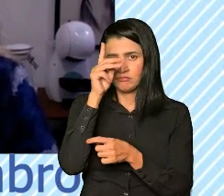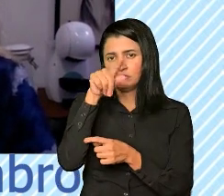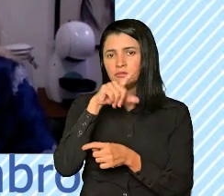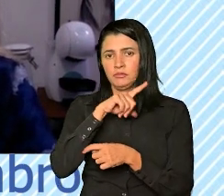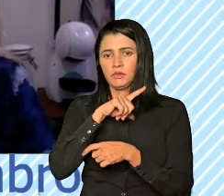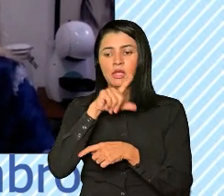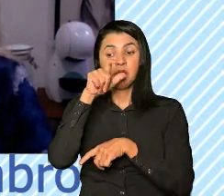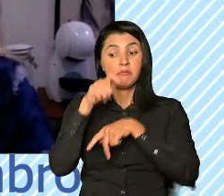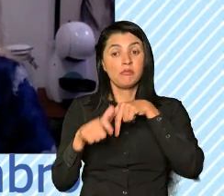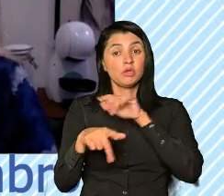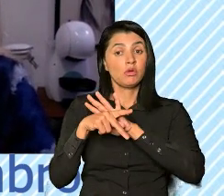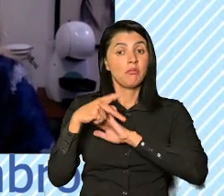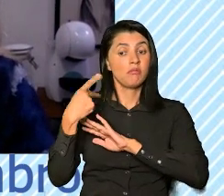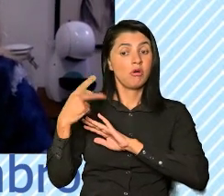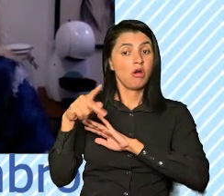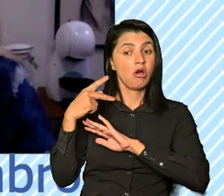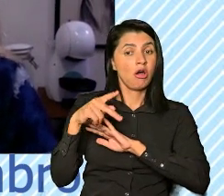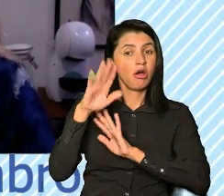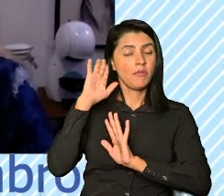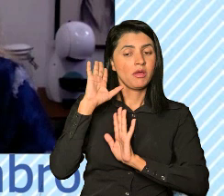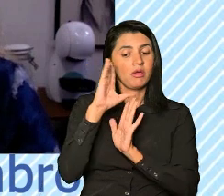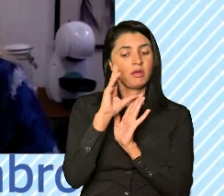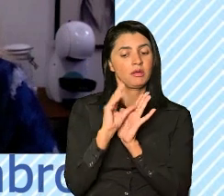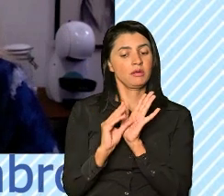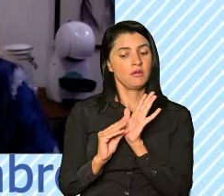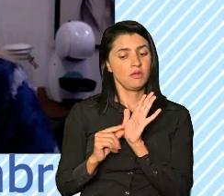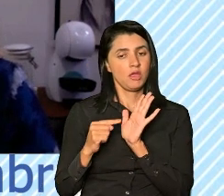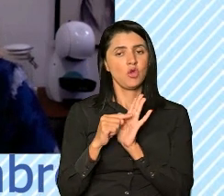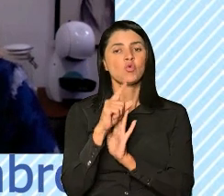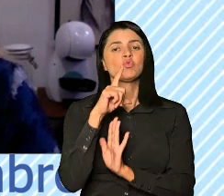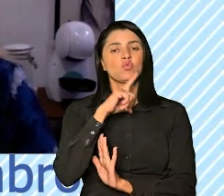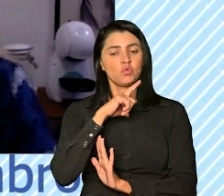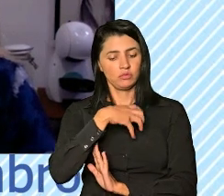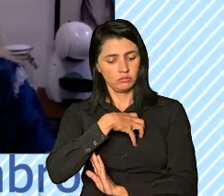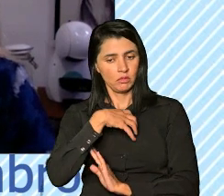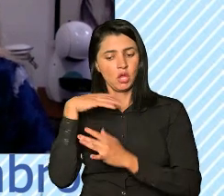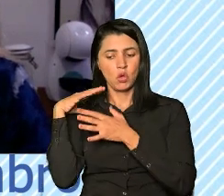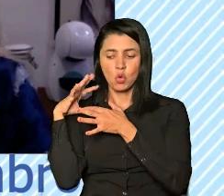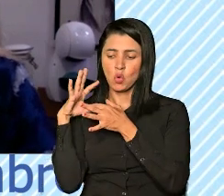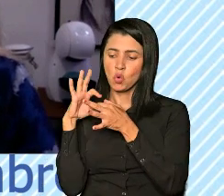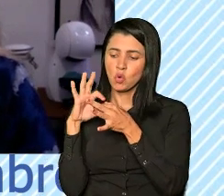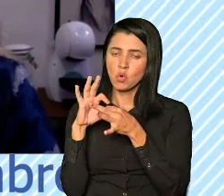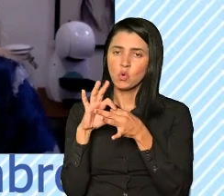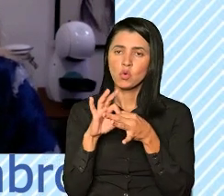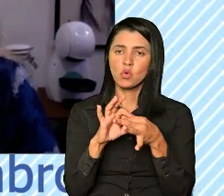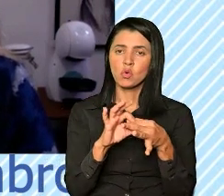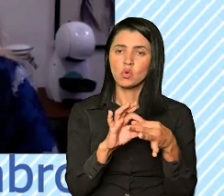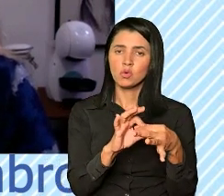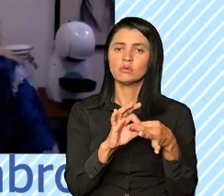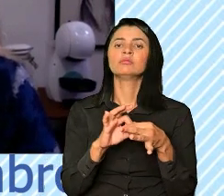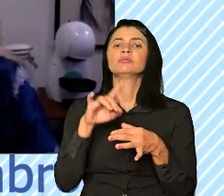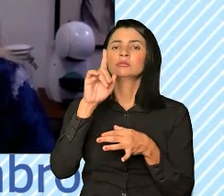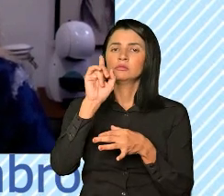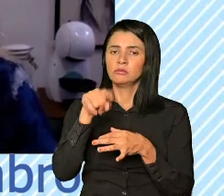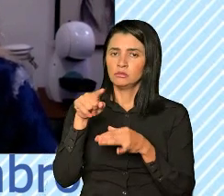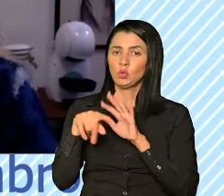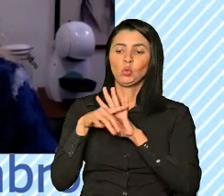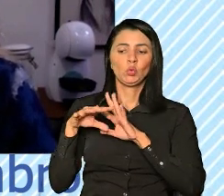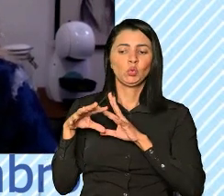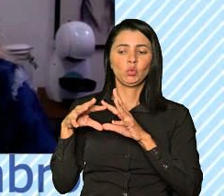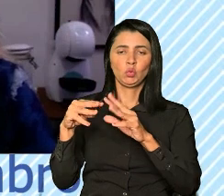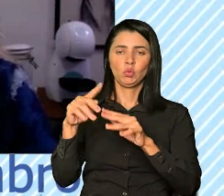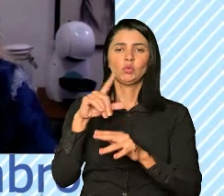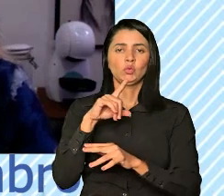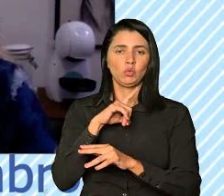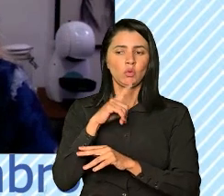atores específicos, ela tem um conteúdo, forma, um contexto, tudo isso bastante deliberado, por